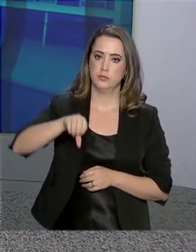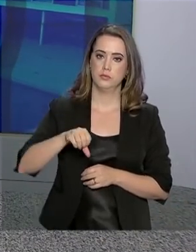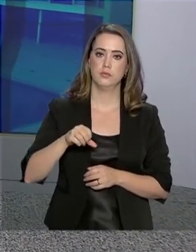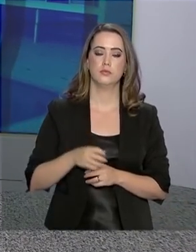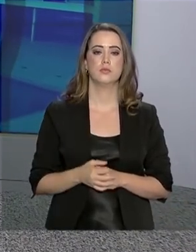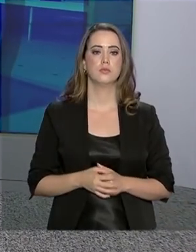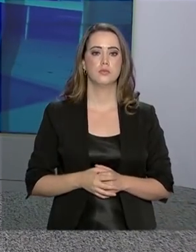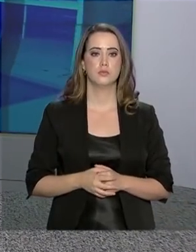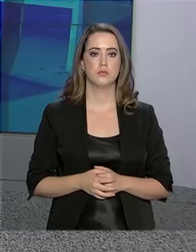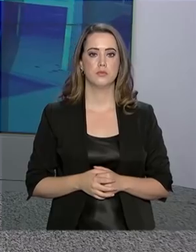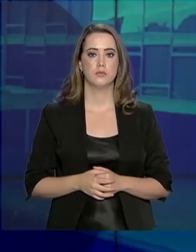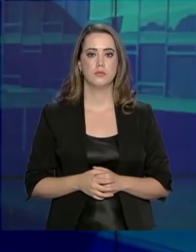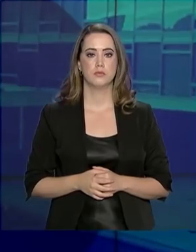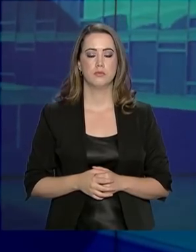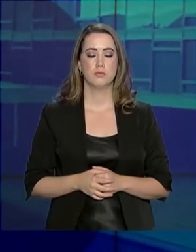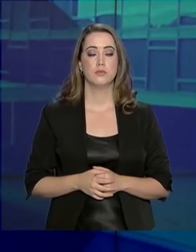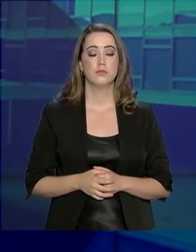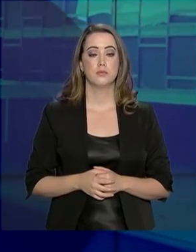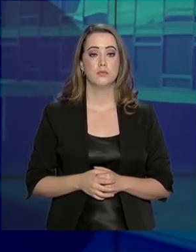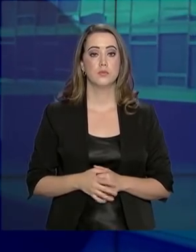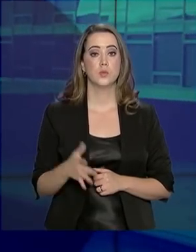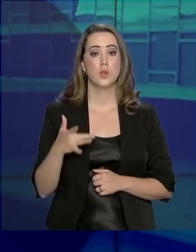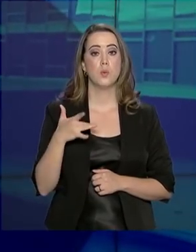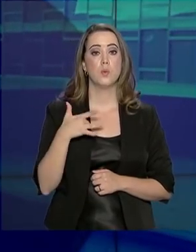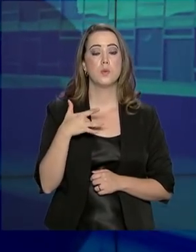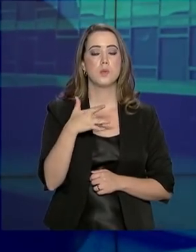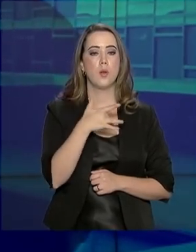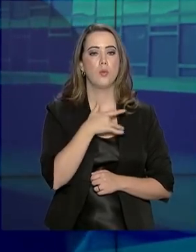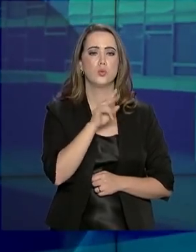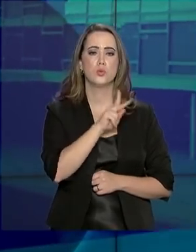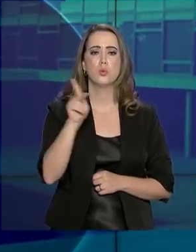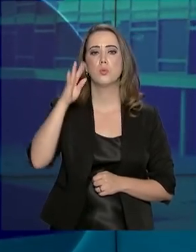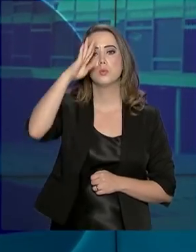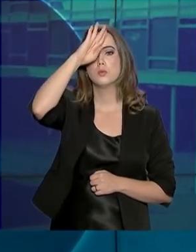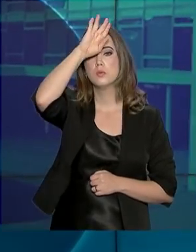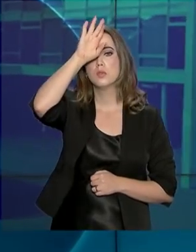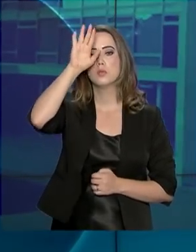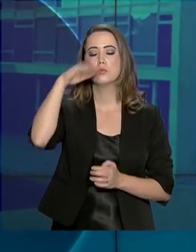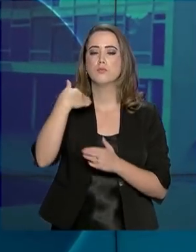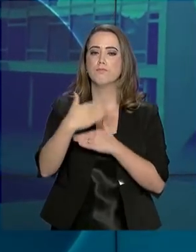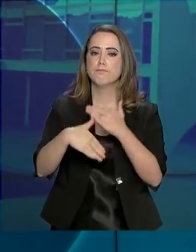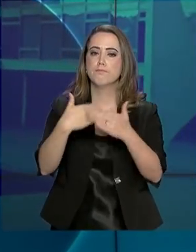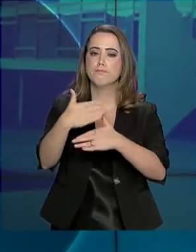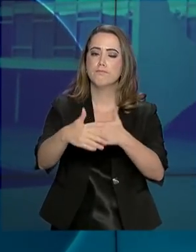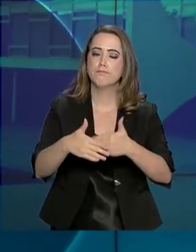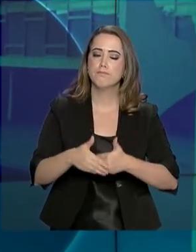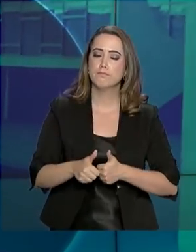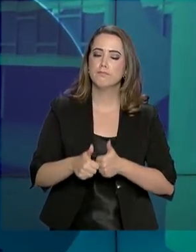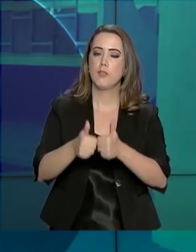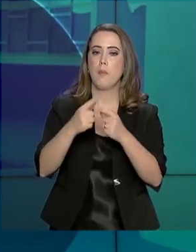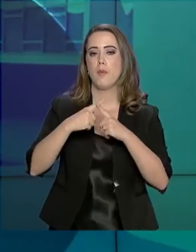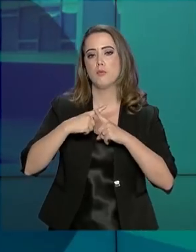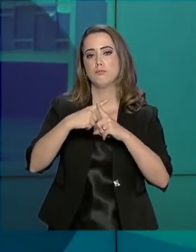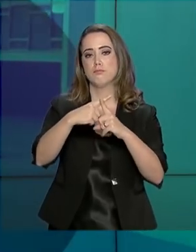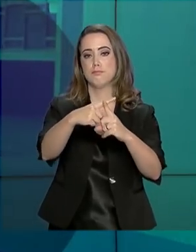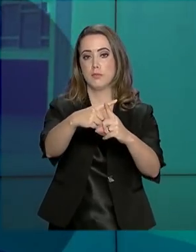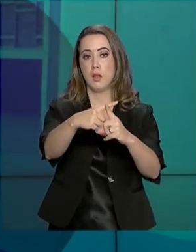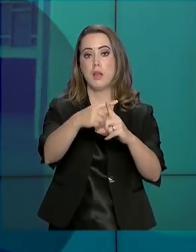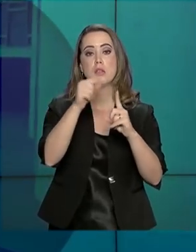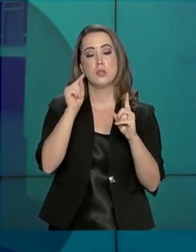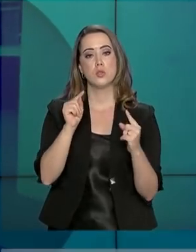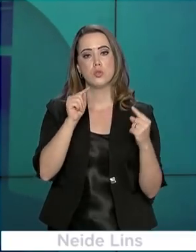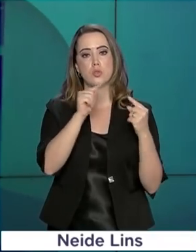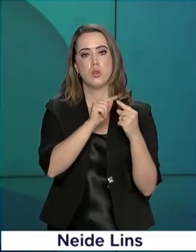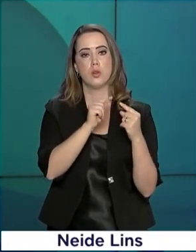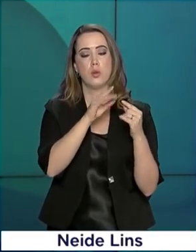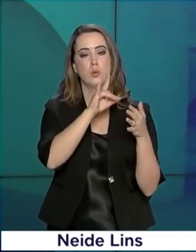de 2019 o quadro de saúde do presidente Jair bolsonaro continua com evolução positiva